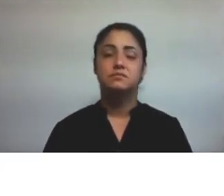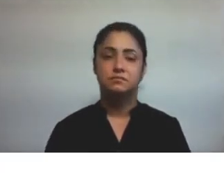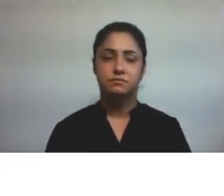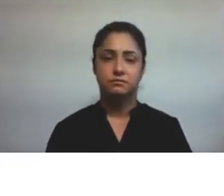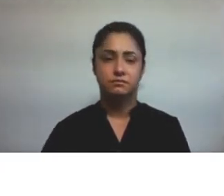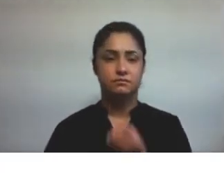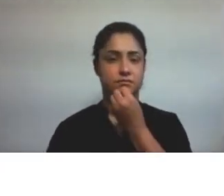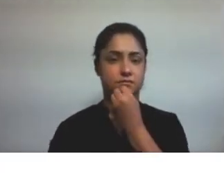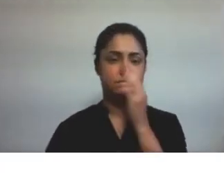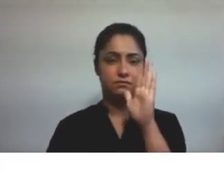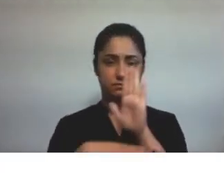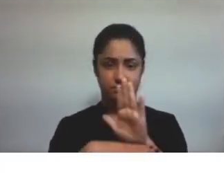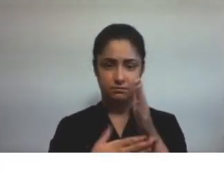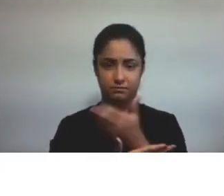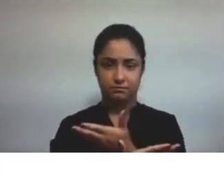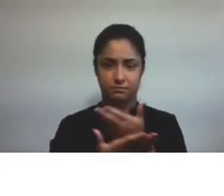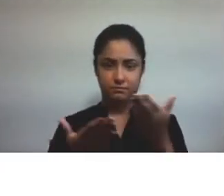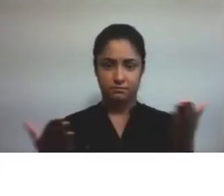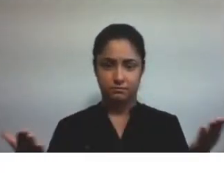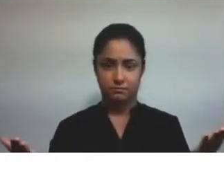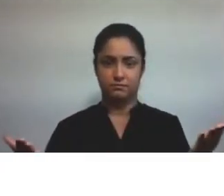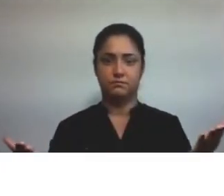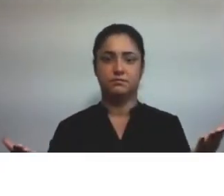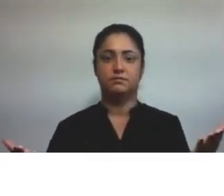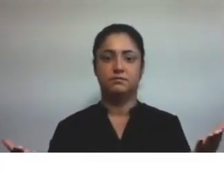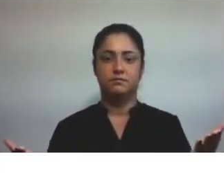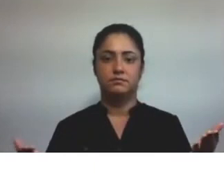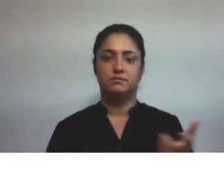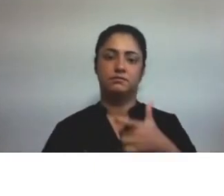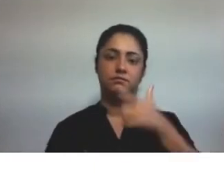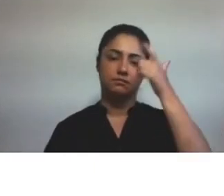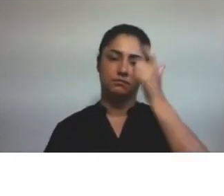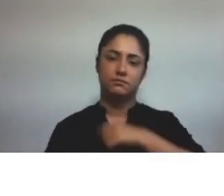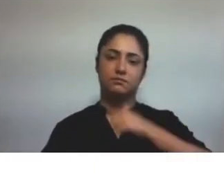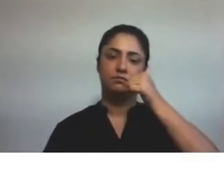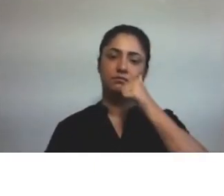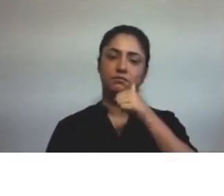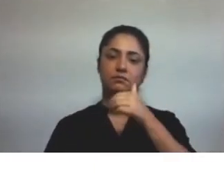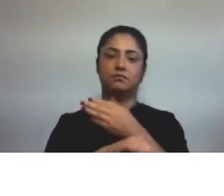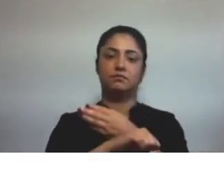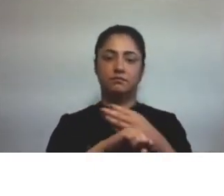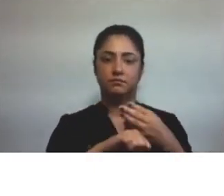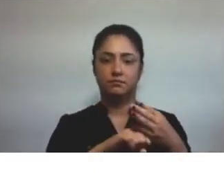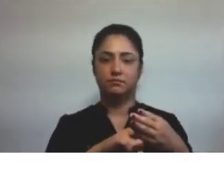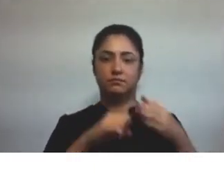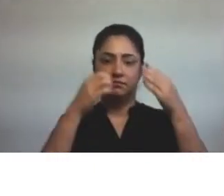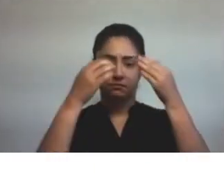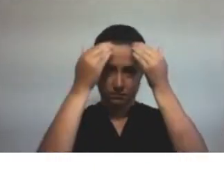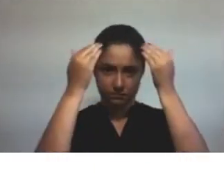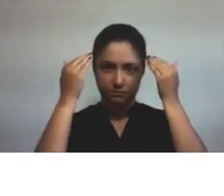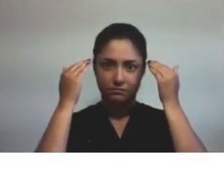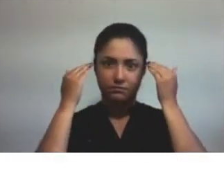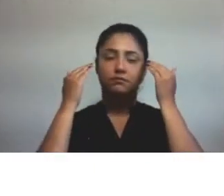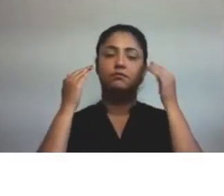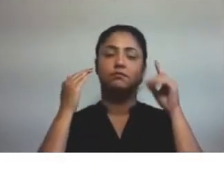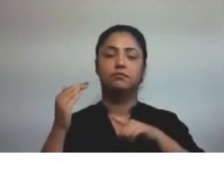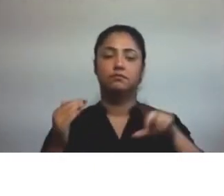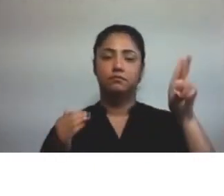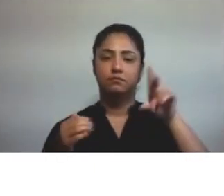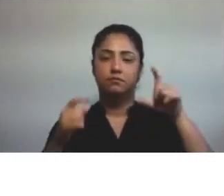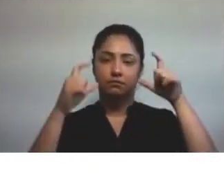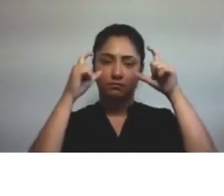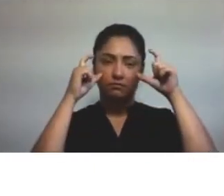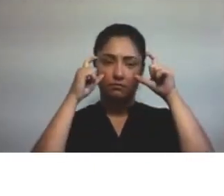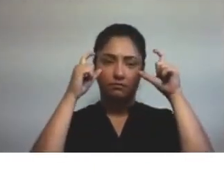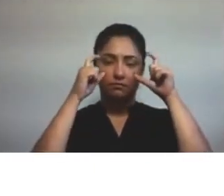Boa tarde a todos. Sou uma mulher branca, cabelo castanho curto, uso óculos pretos, estou com